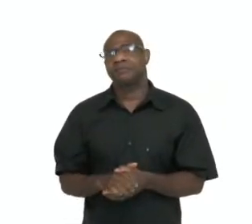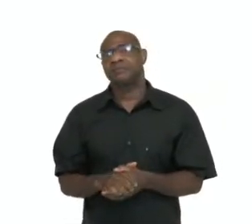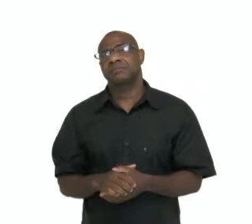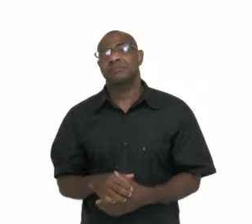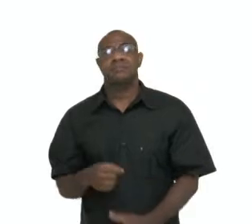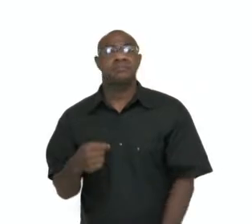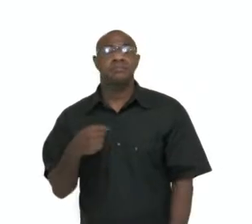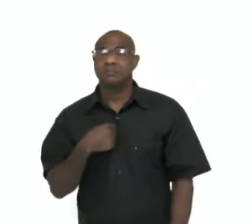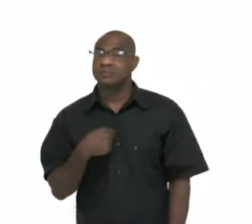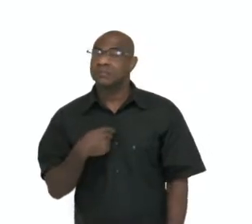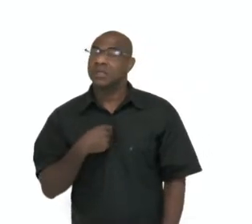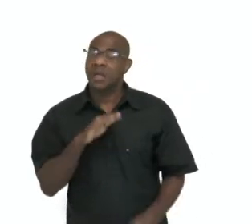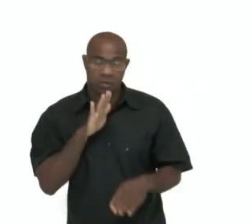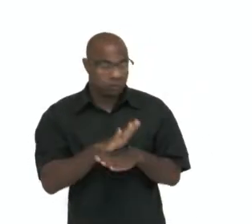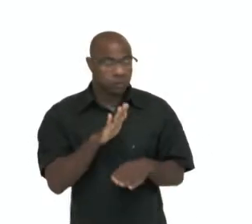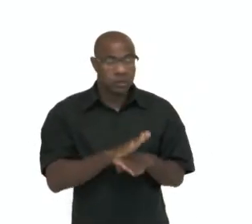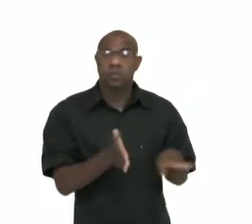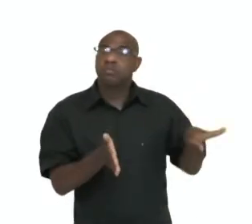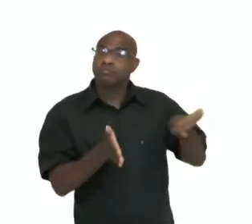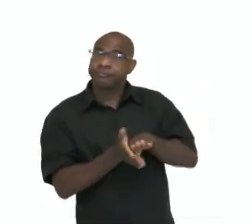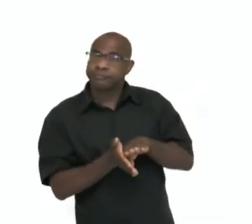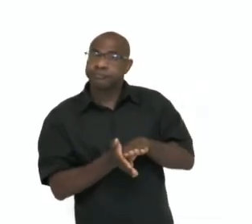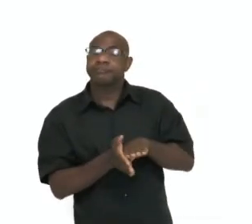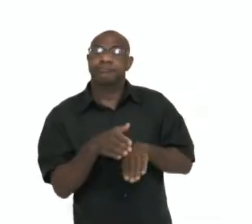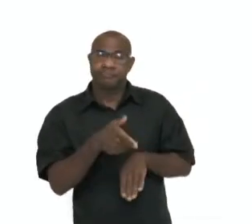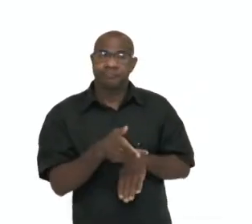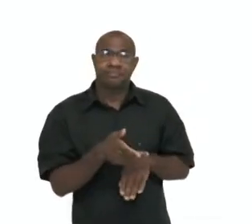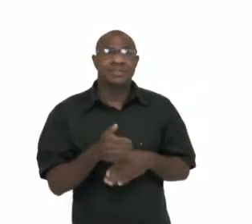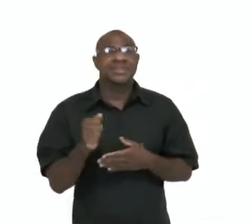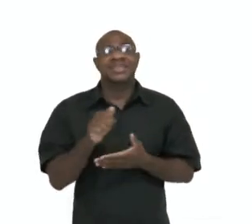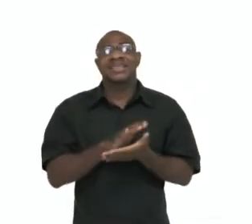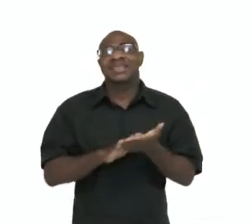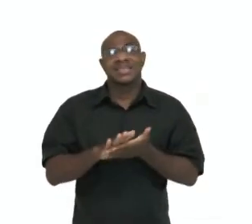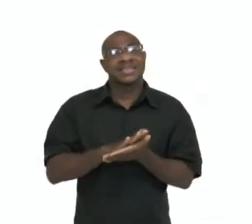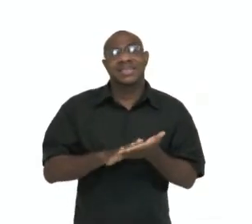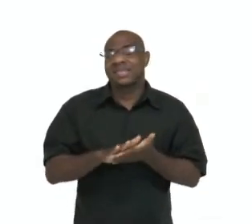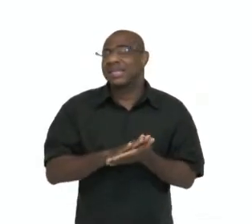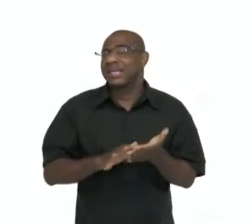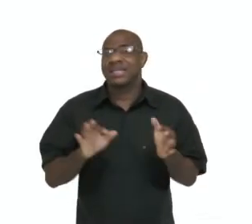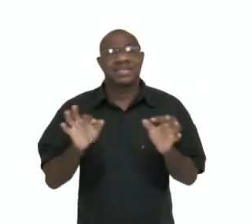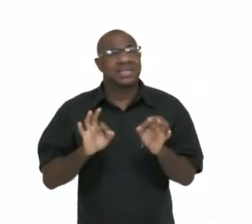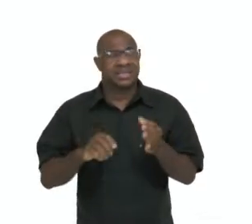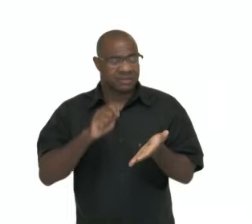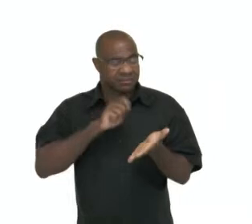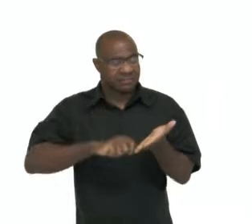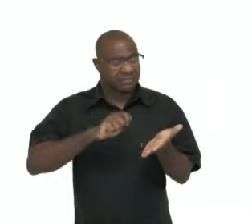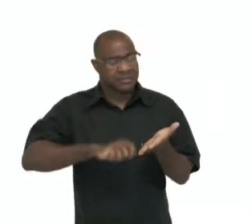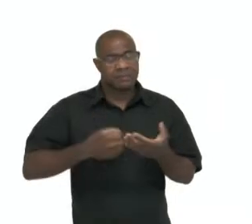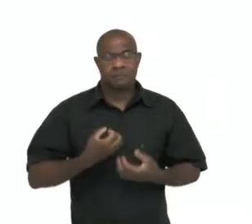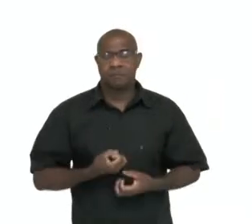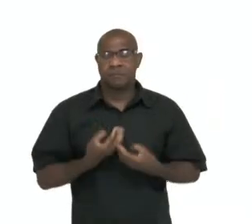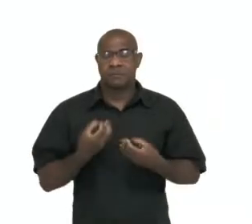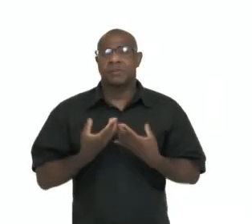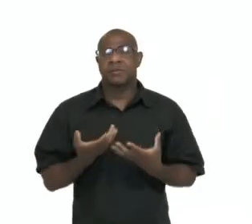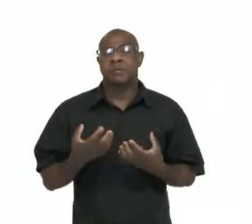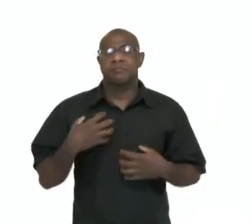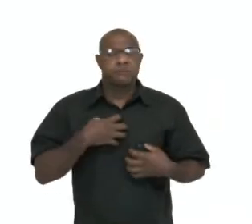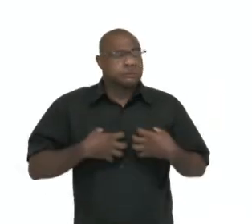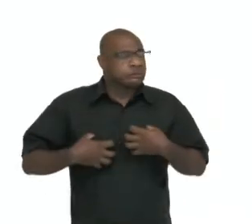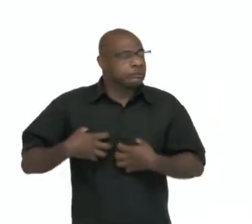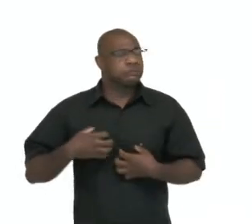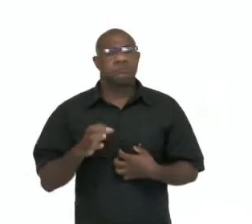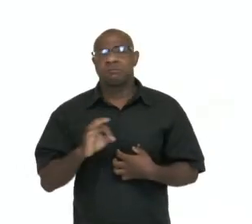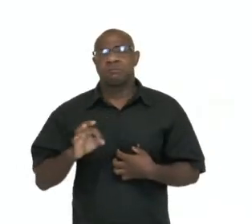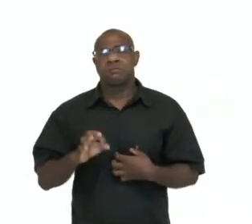Eu o acolhi quando chegou. Nada do que tenha pensado ou escrito pode me causar rancor.